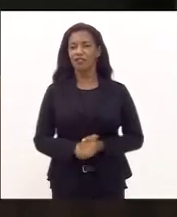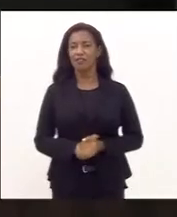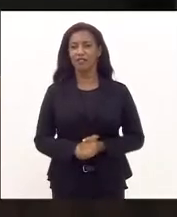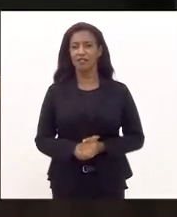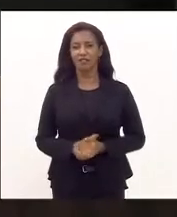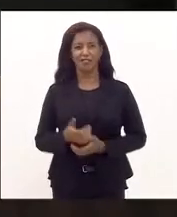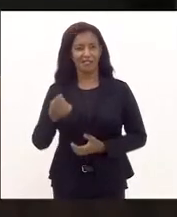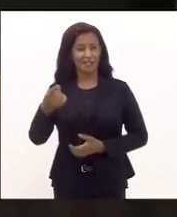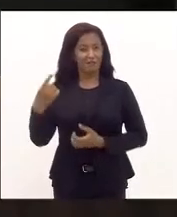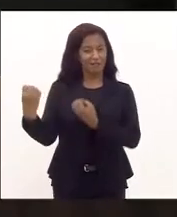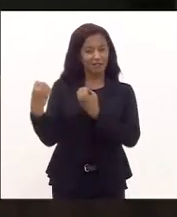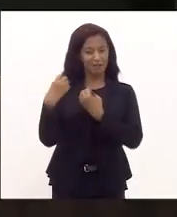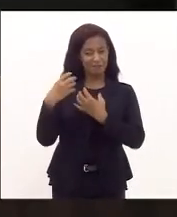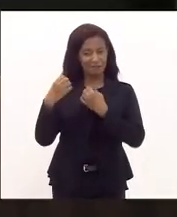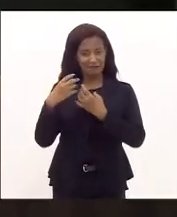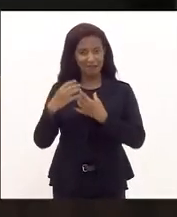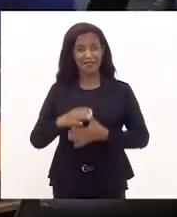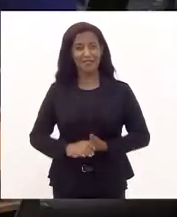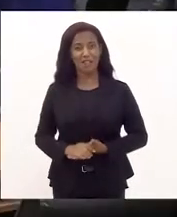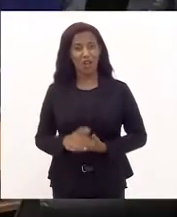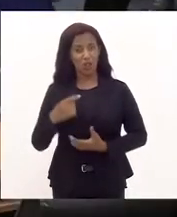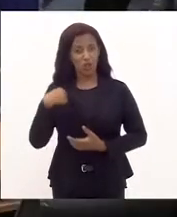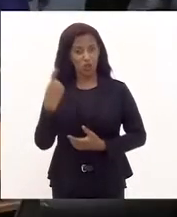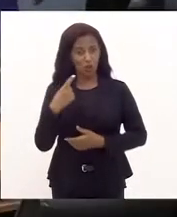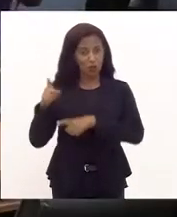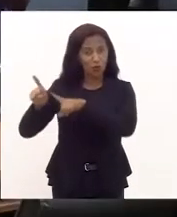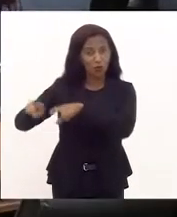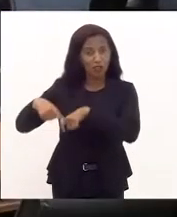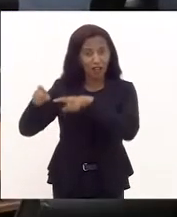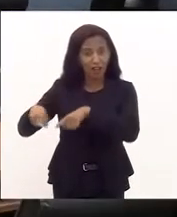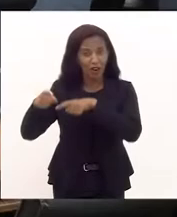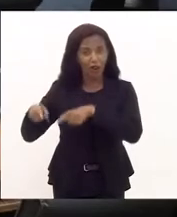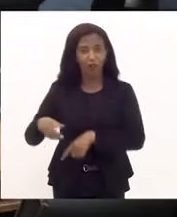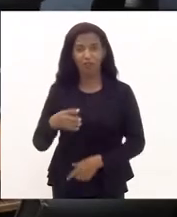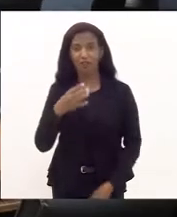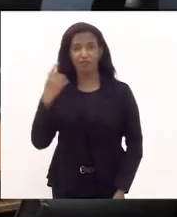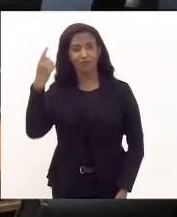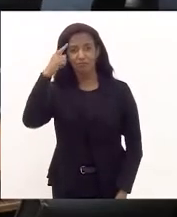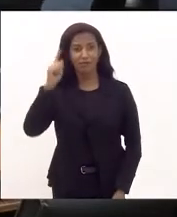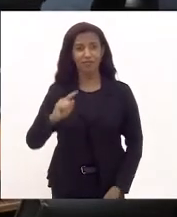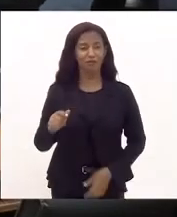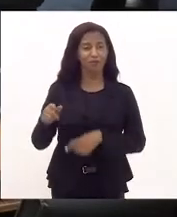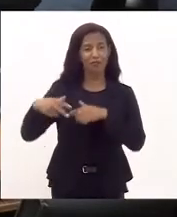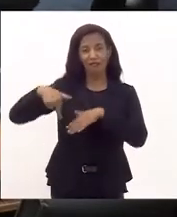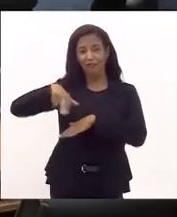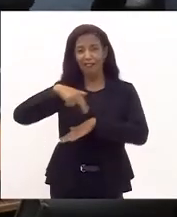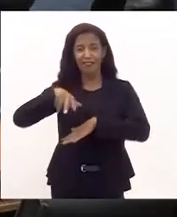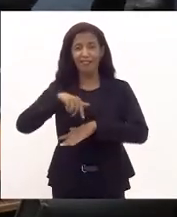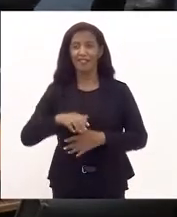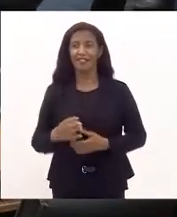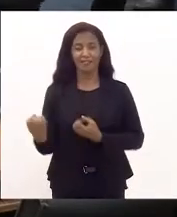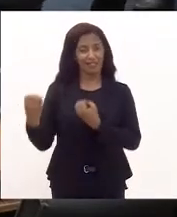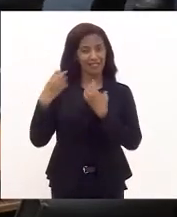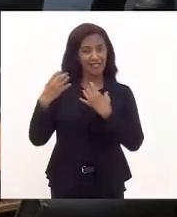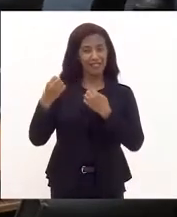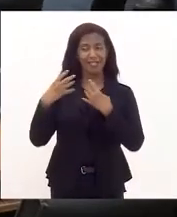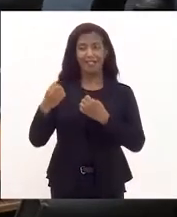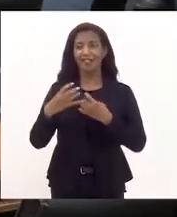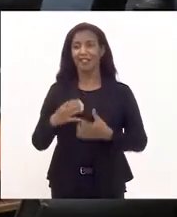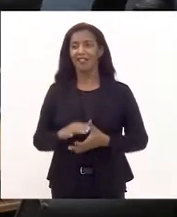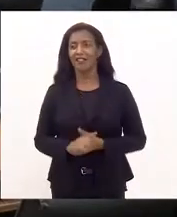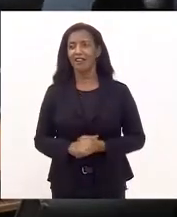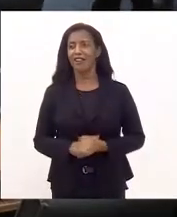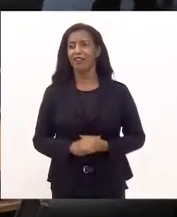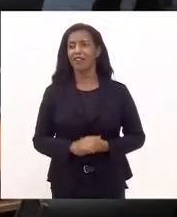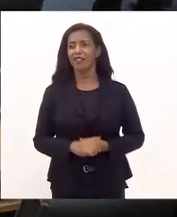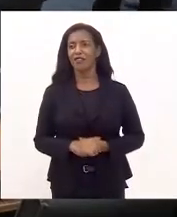poder ensinar. Nós que somos do interior, conhecemos o charme, mas não sabemos dançar tão bem o charme. Então você ensina para a gente e vai